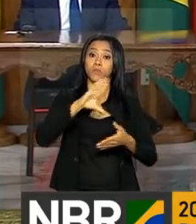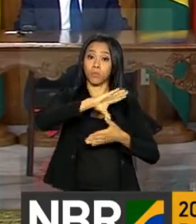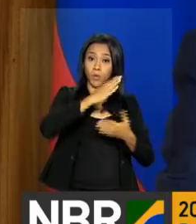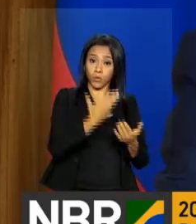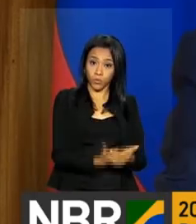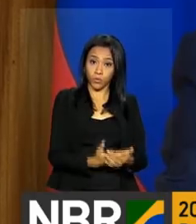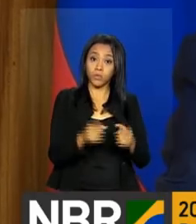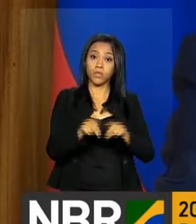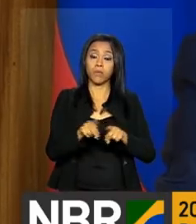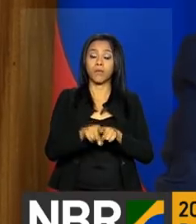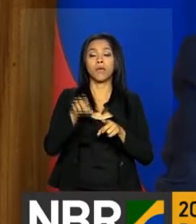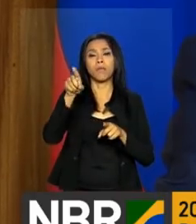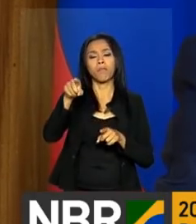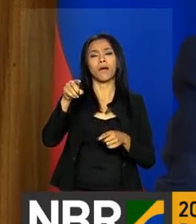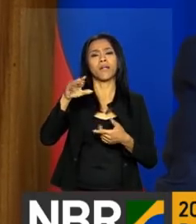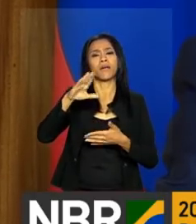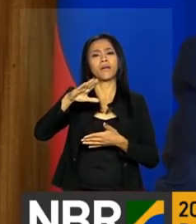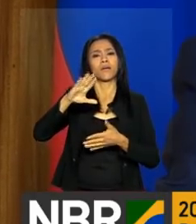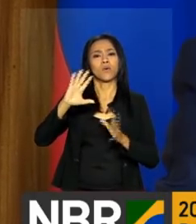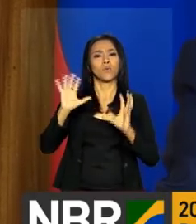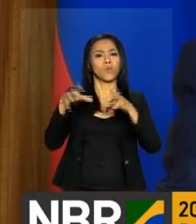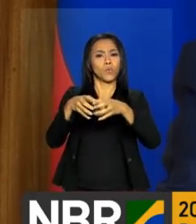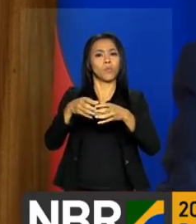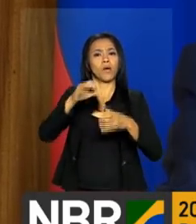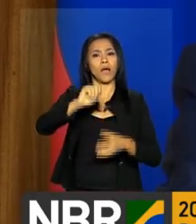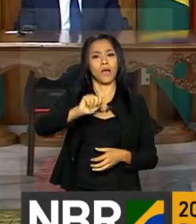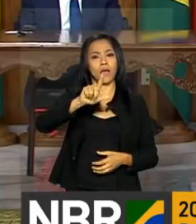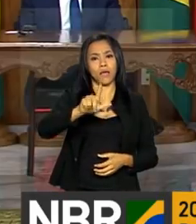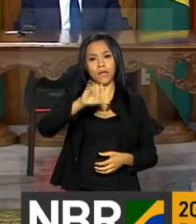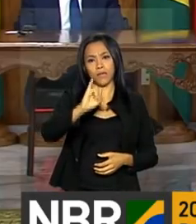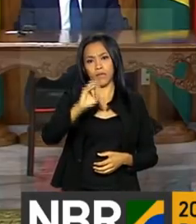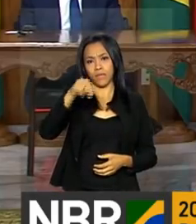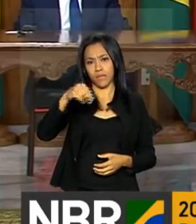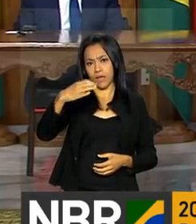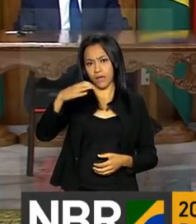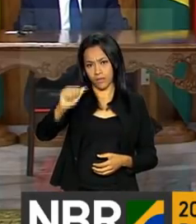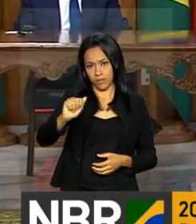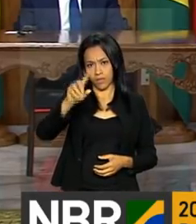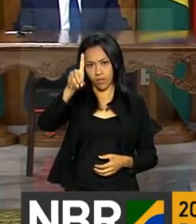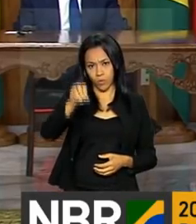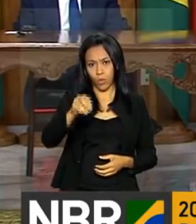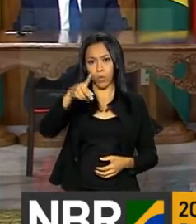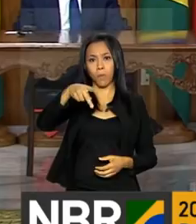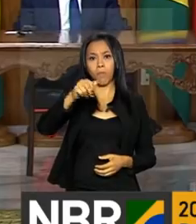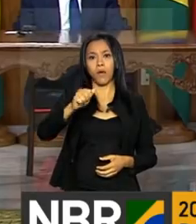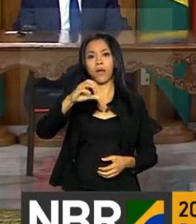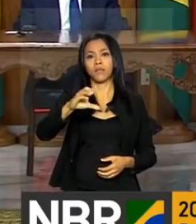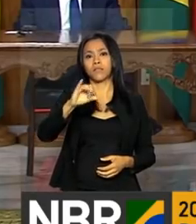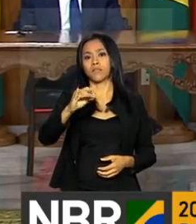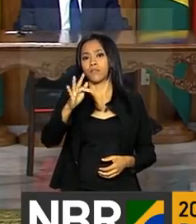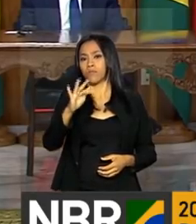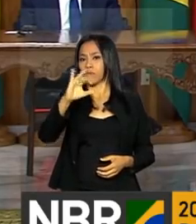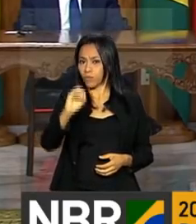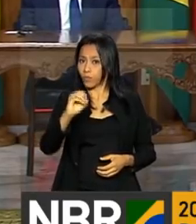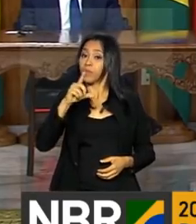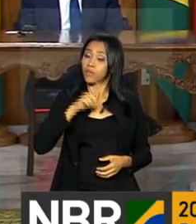Pacífico. Conversamos muito sobre este tema e há clima, há condições para